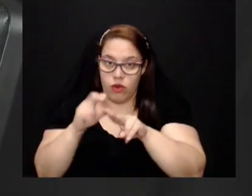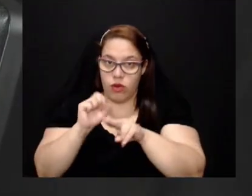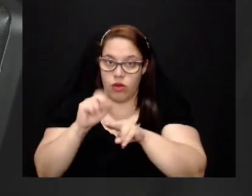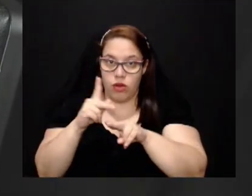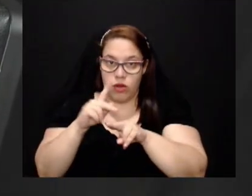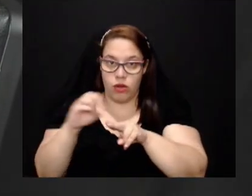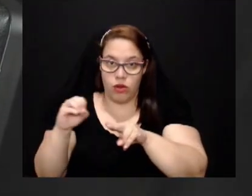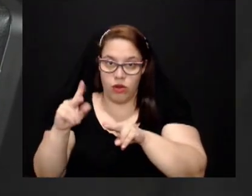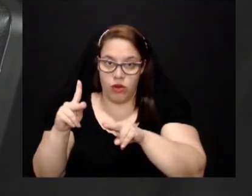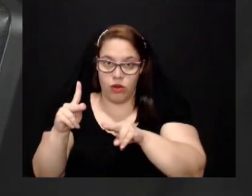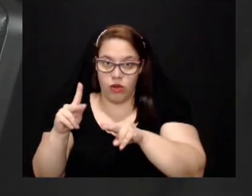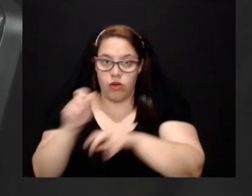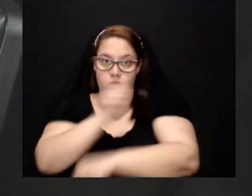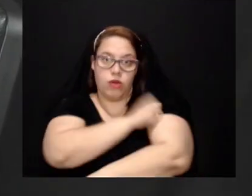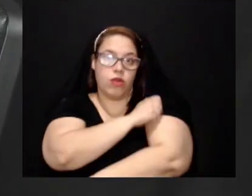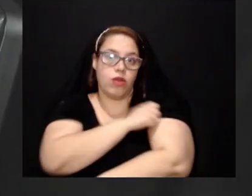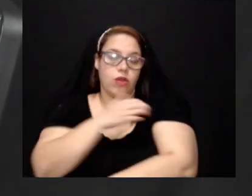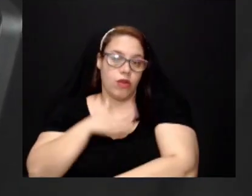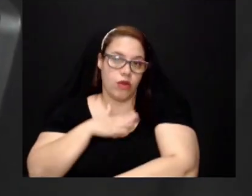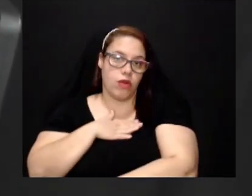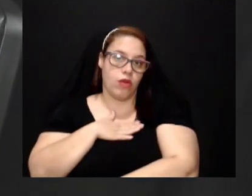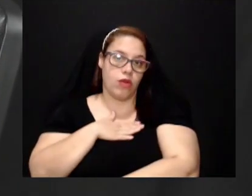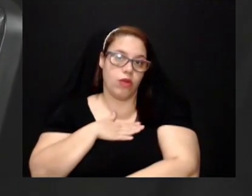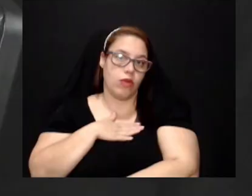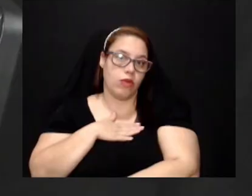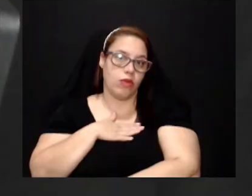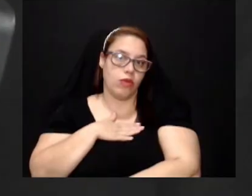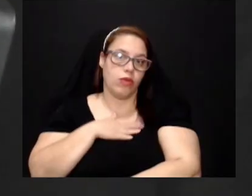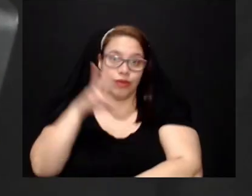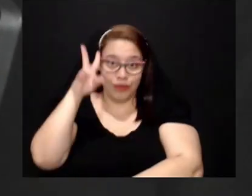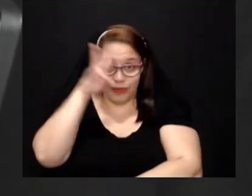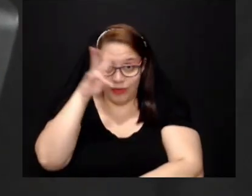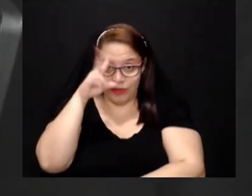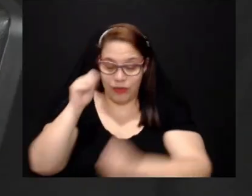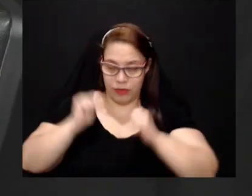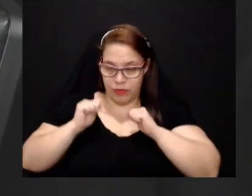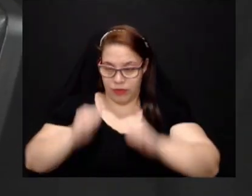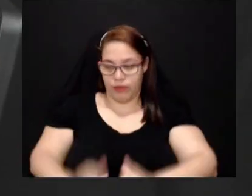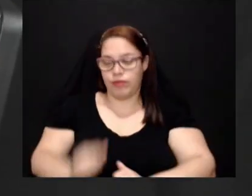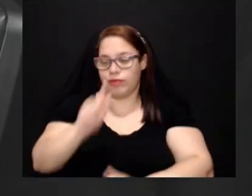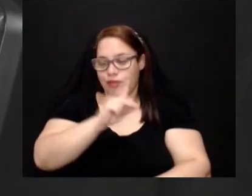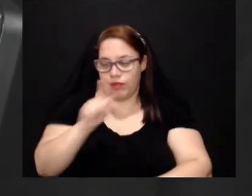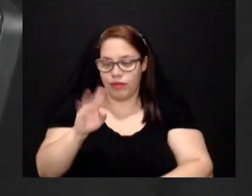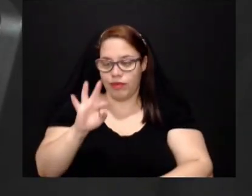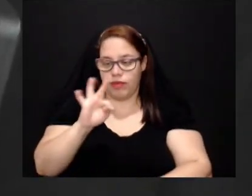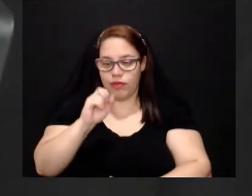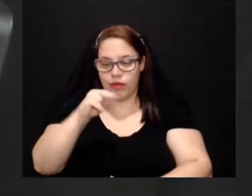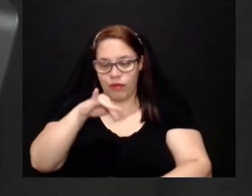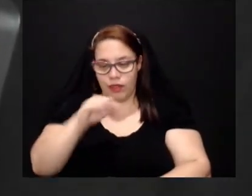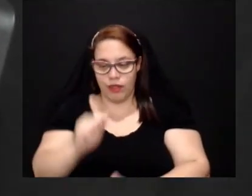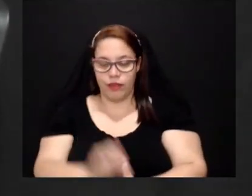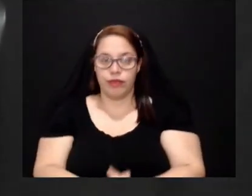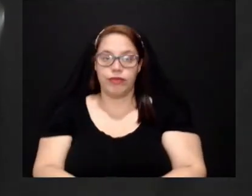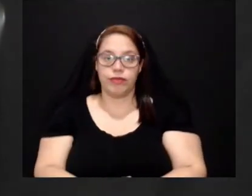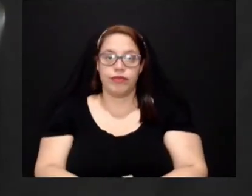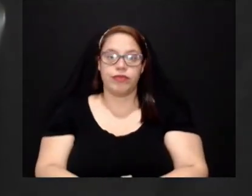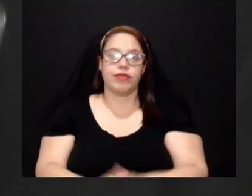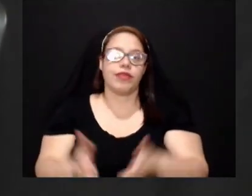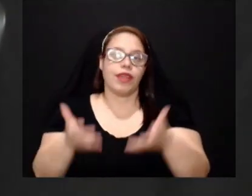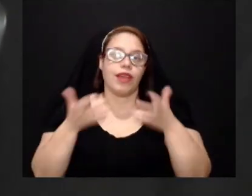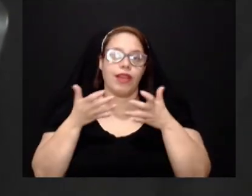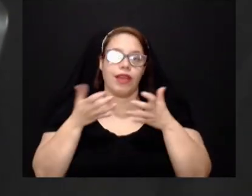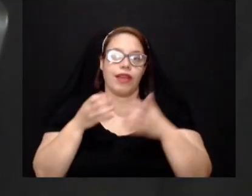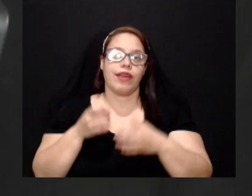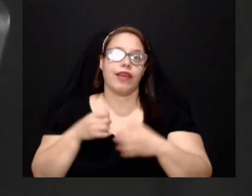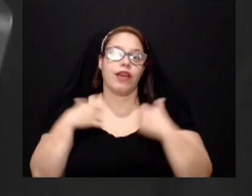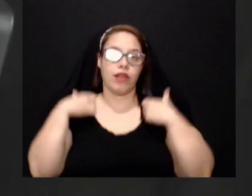aluna minha, de Indaiatuba, e eu lembrei da mochila da professora Tânia. E eu queria tanto, só que ela não carregava a